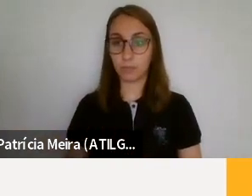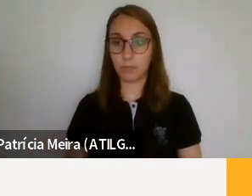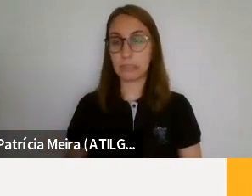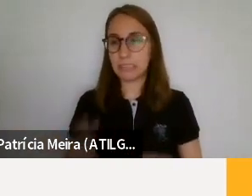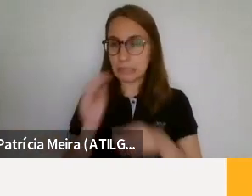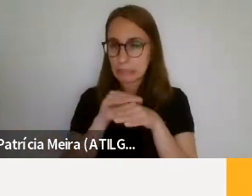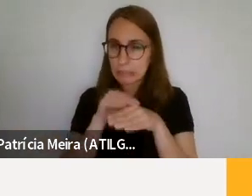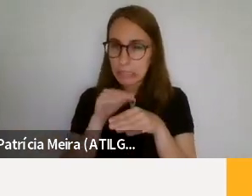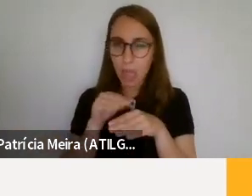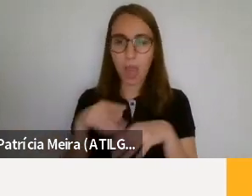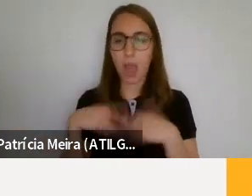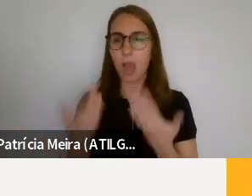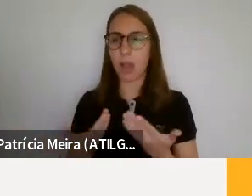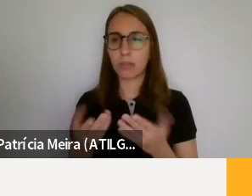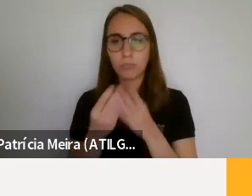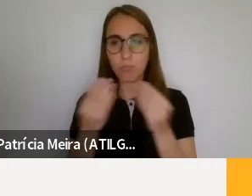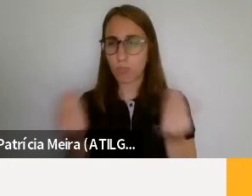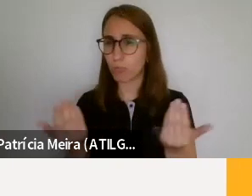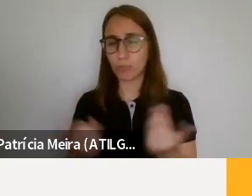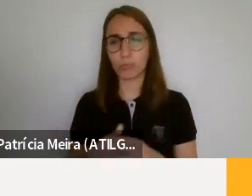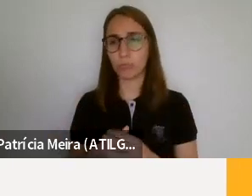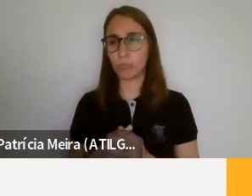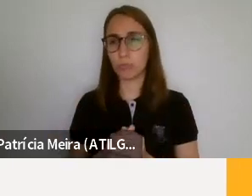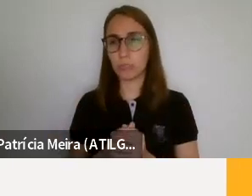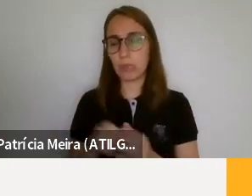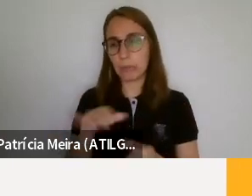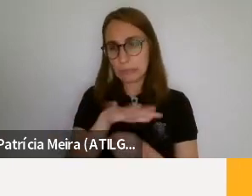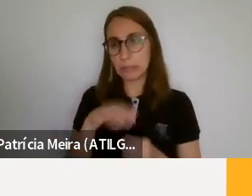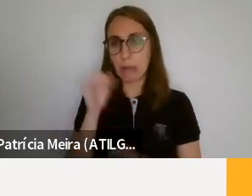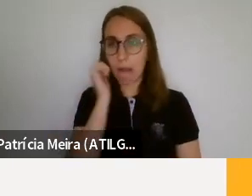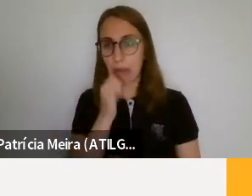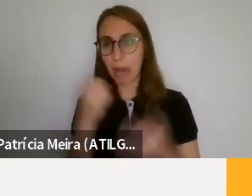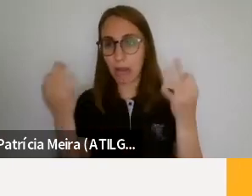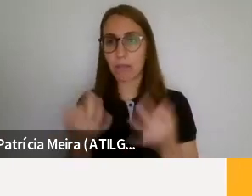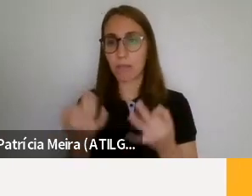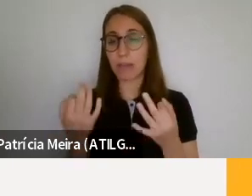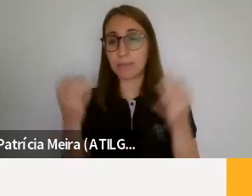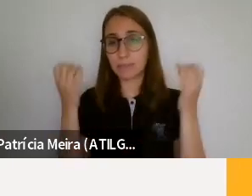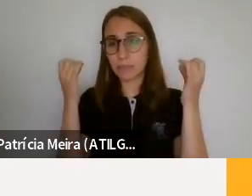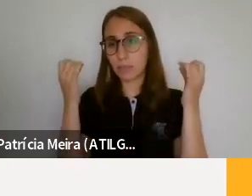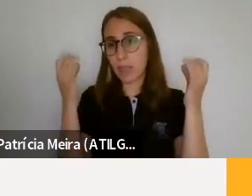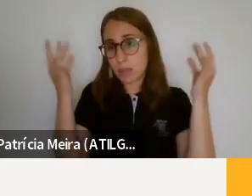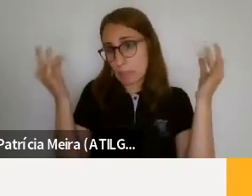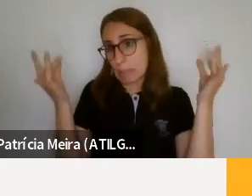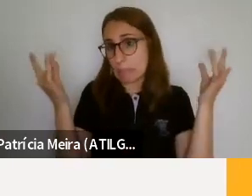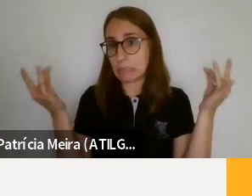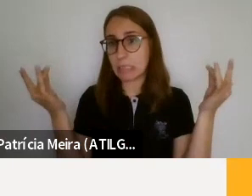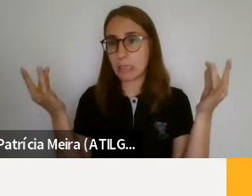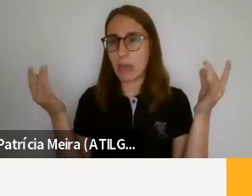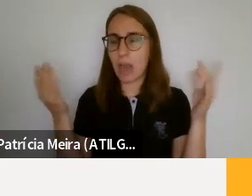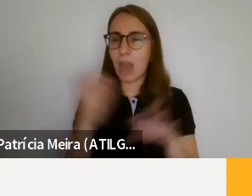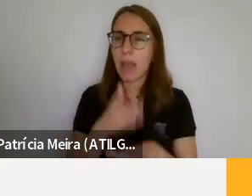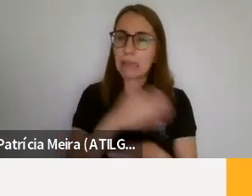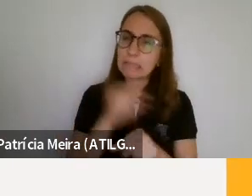comentar, toma dimensões bastante graves. E esta questão da brincadeira, tem que ser muito bem